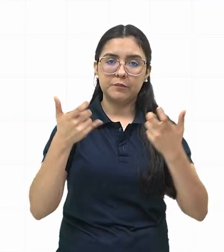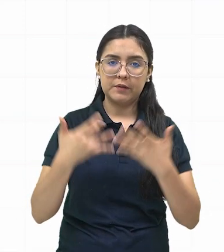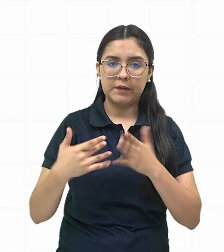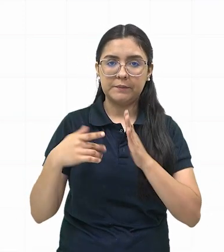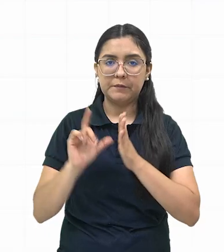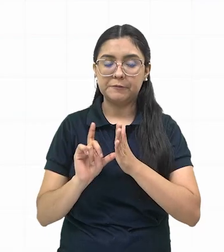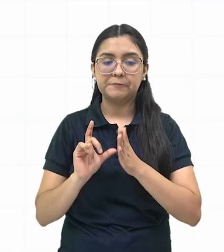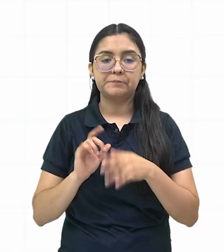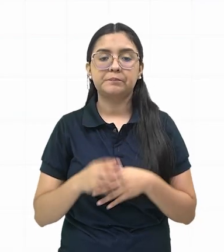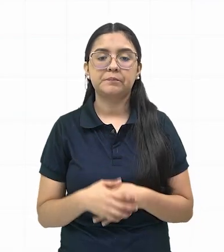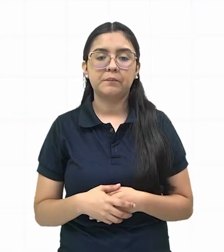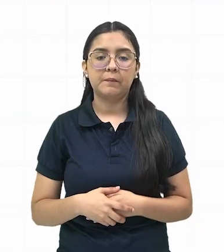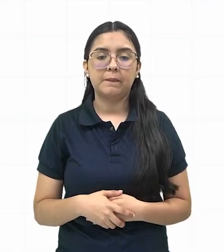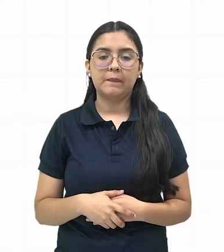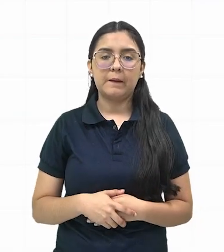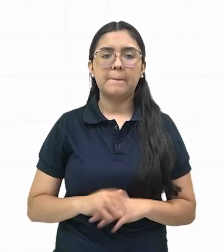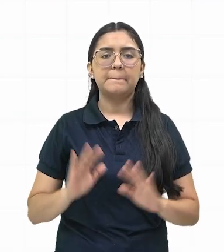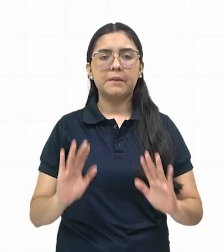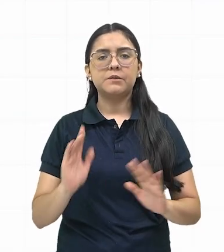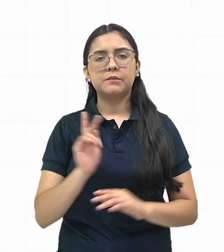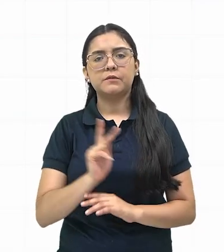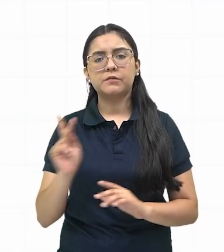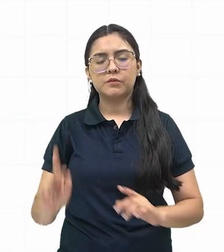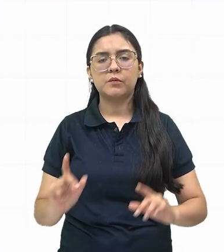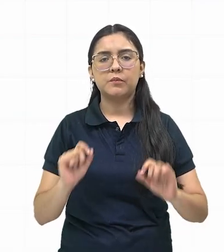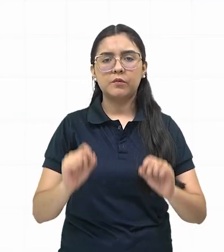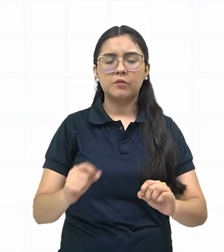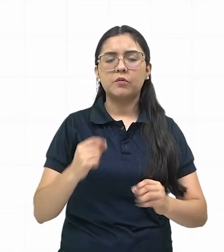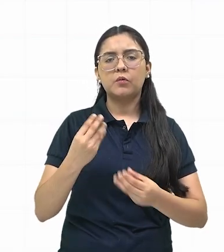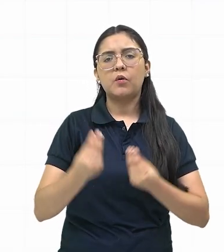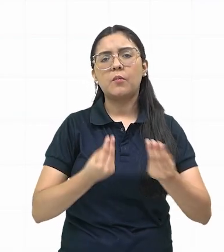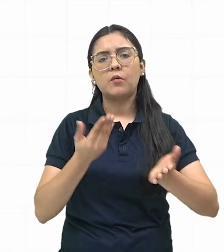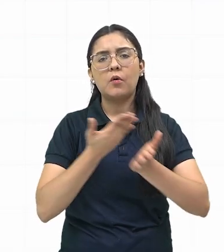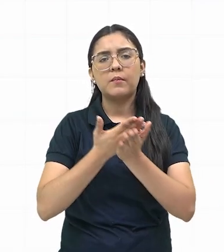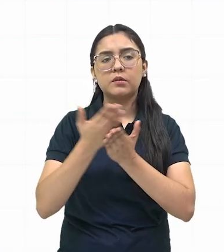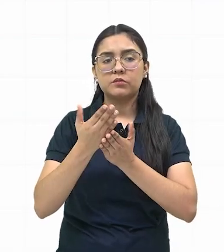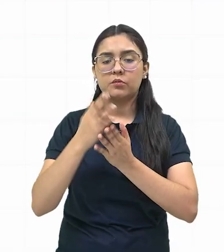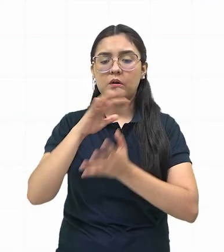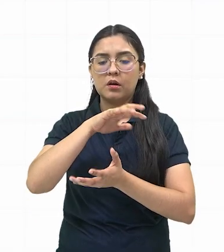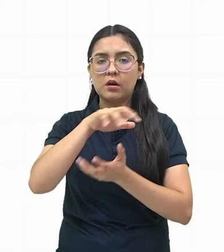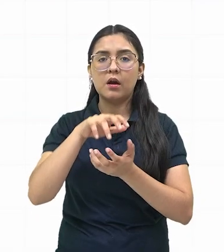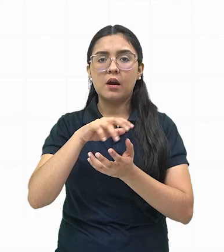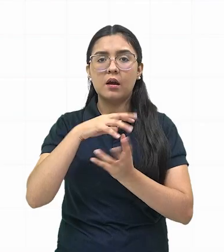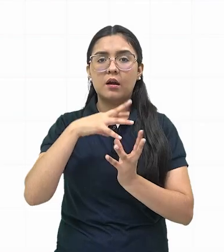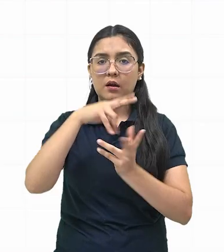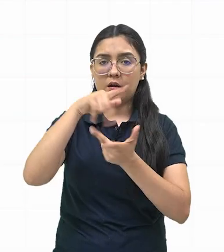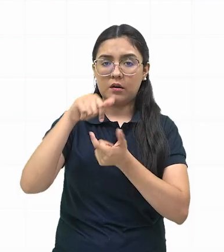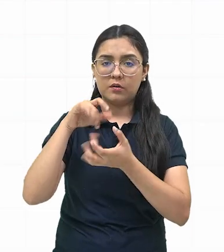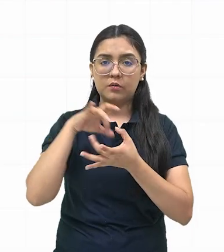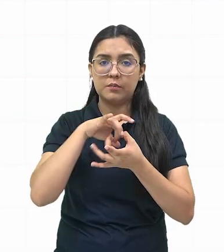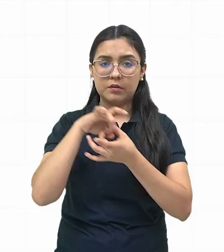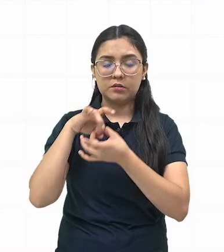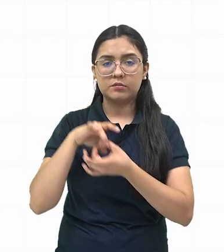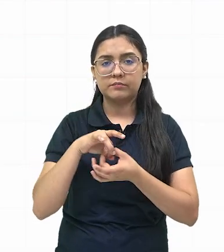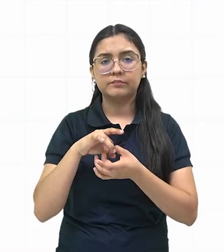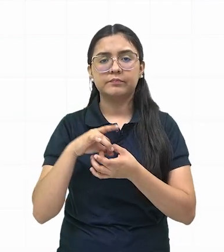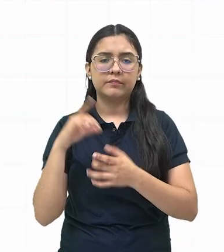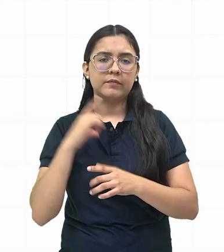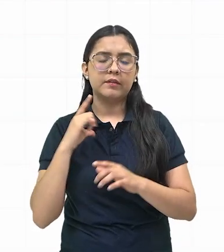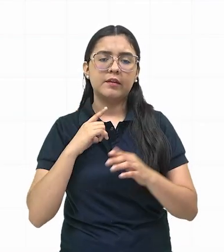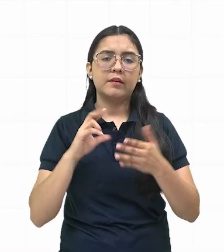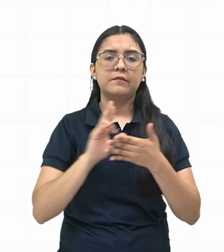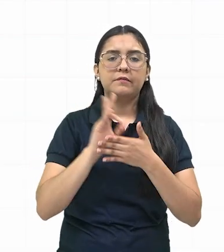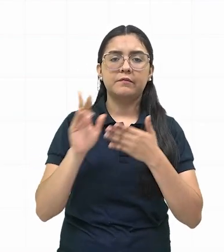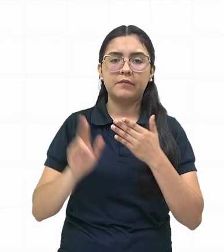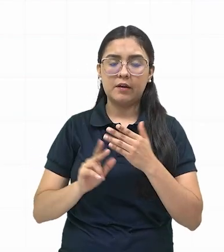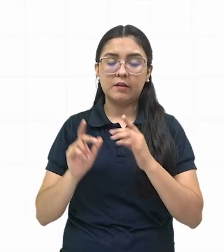vocês anteriormente, né? Professor, quando a globalização ela surgiu? Olha, há muitas controvérsias em relação ao aparecimento